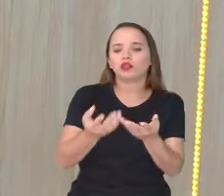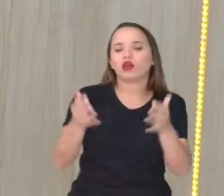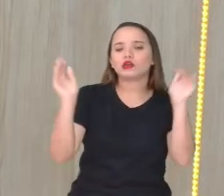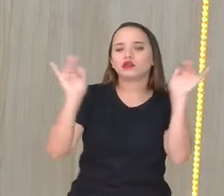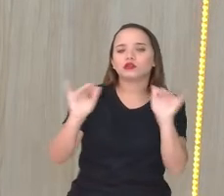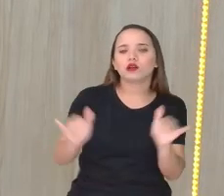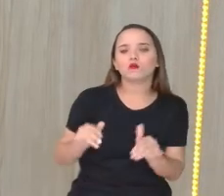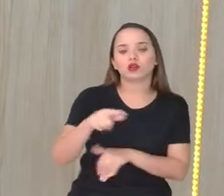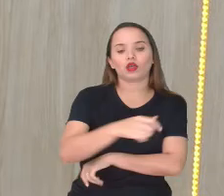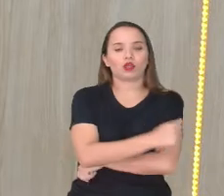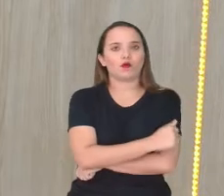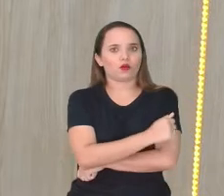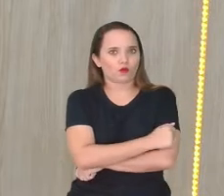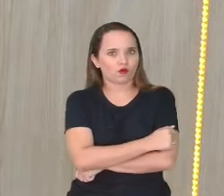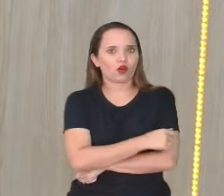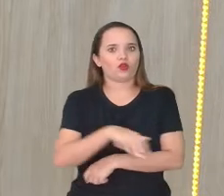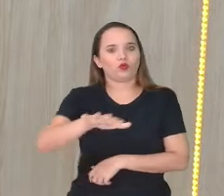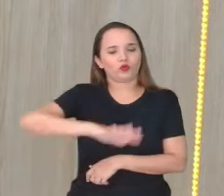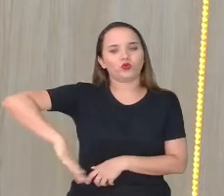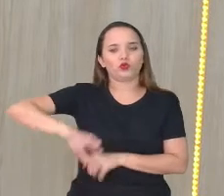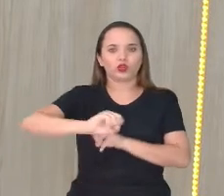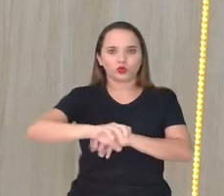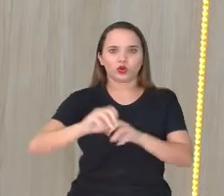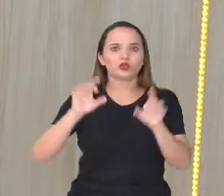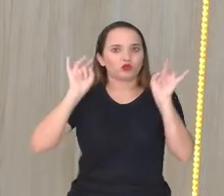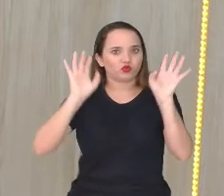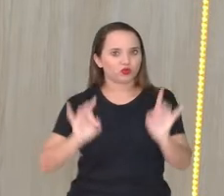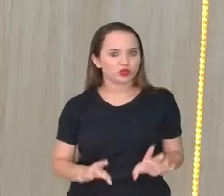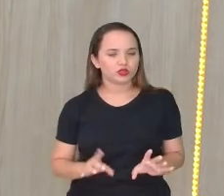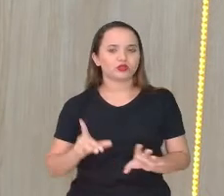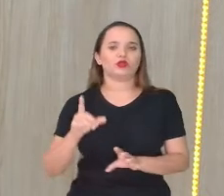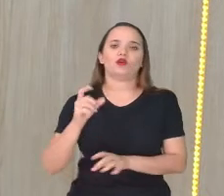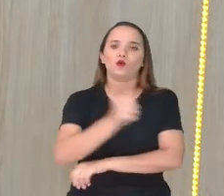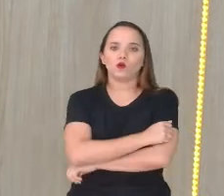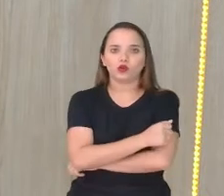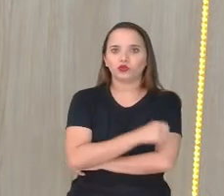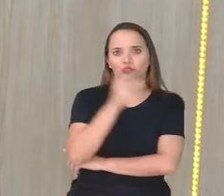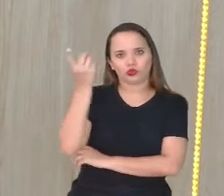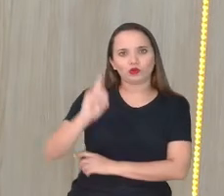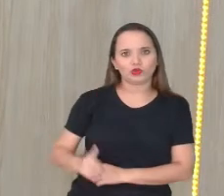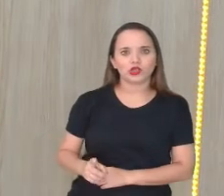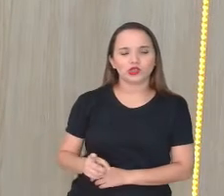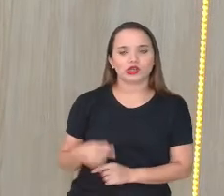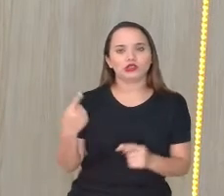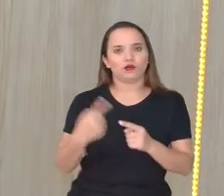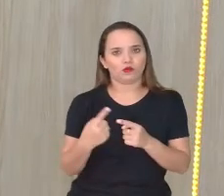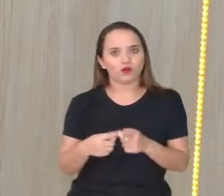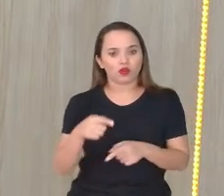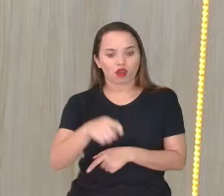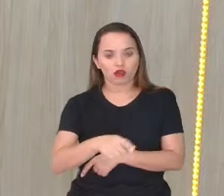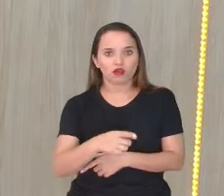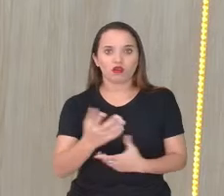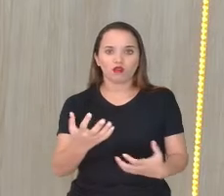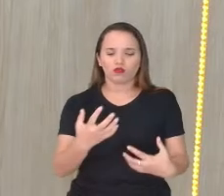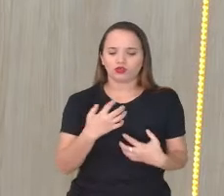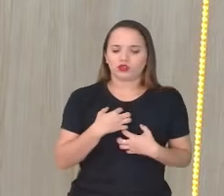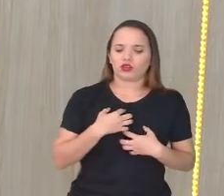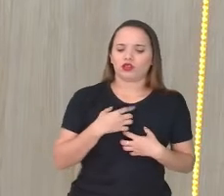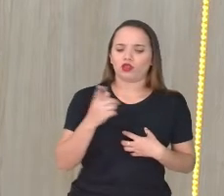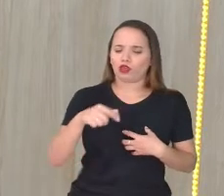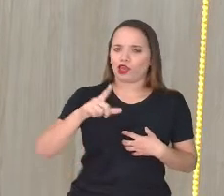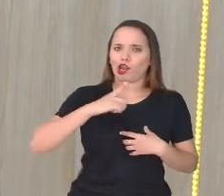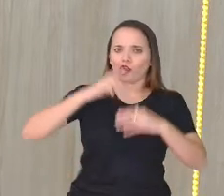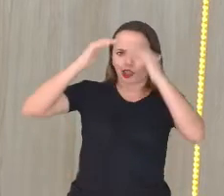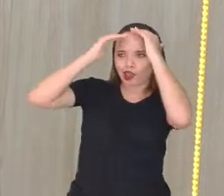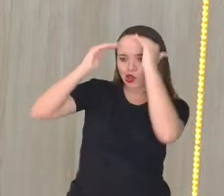para o estudante da educação especial, esse estudante com deficiência, porque ele vai sentir ali que ele é respeitado,